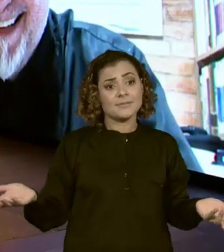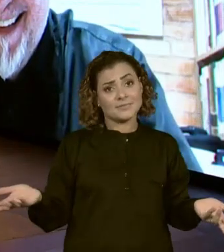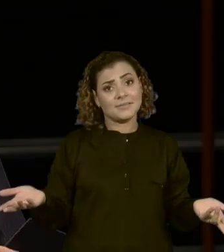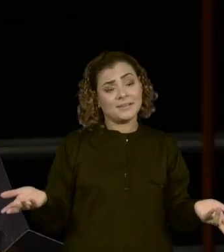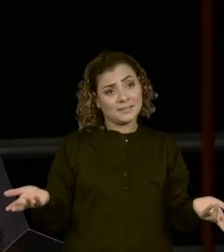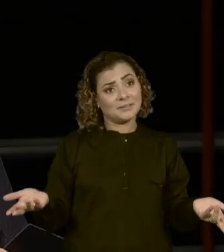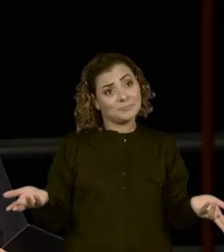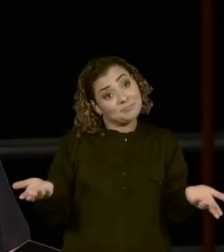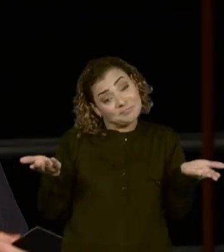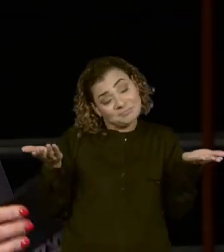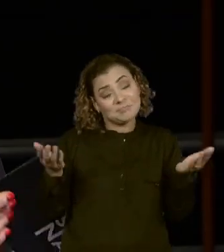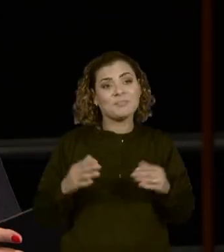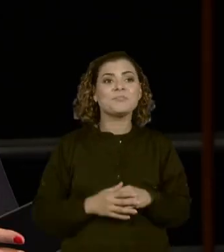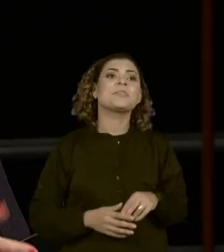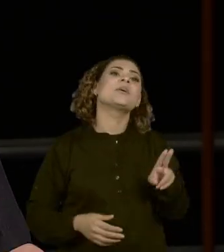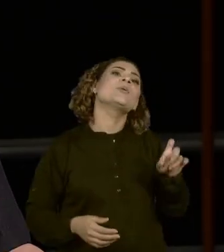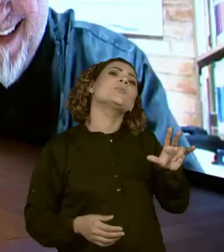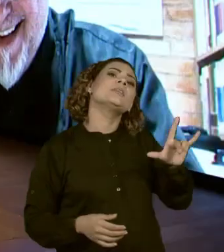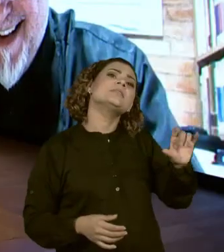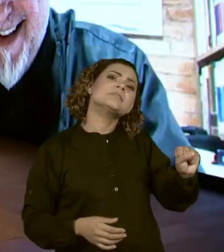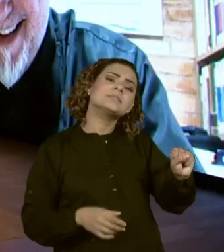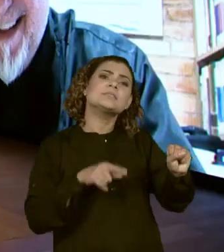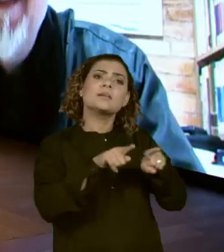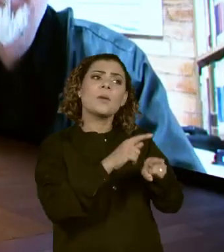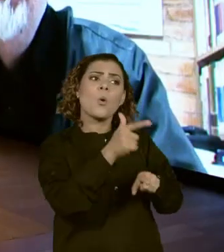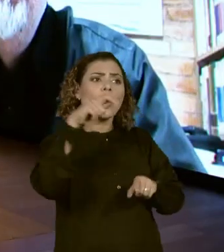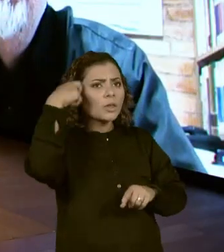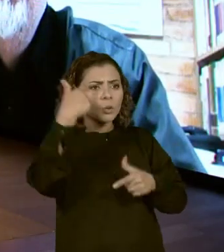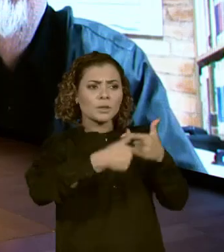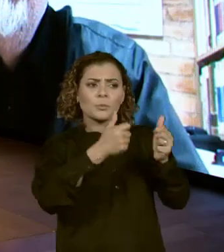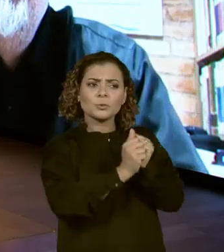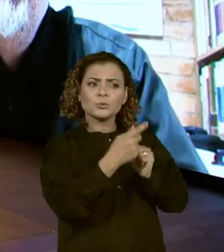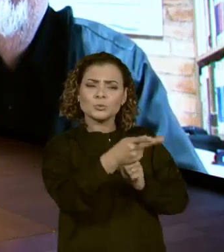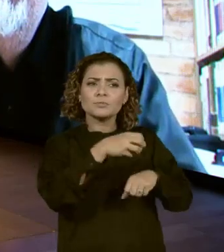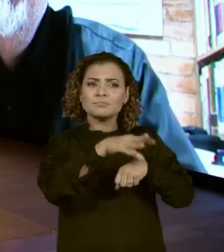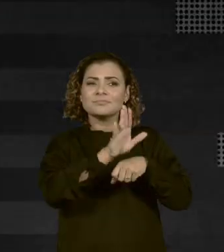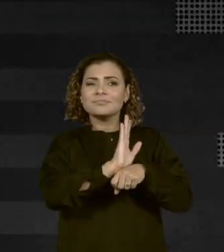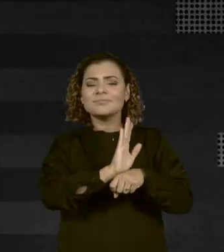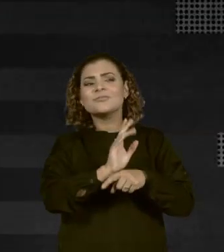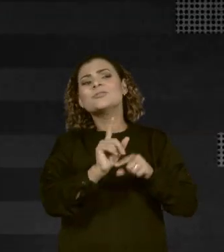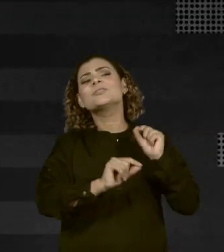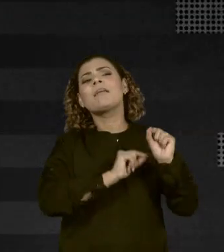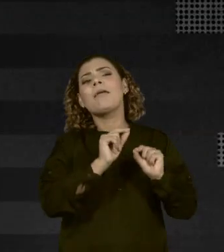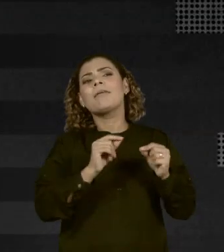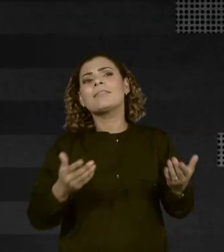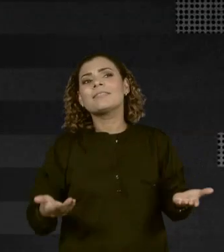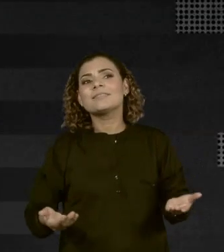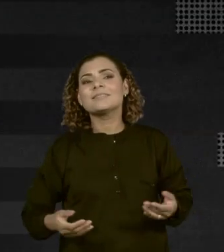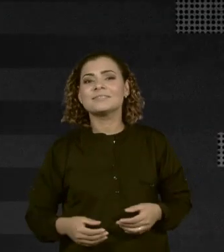fala. Ulisses, daqui para frente, tudo vai doer, porque é só ladeira abaixo.